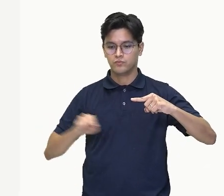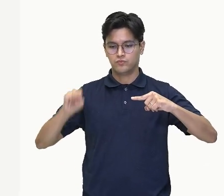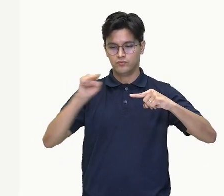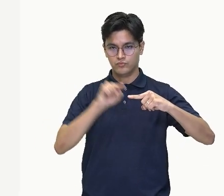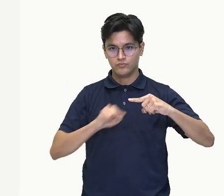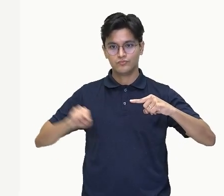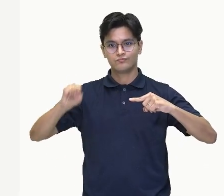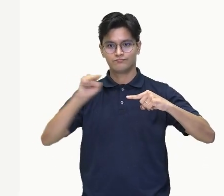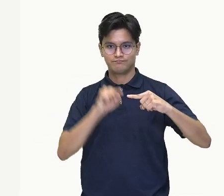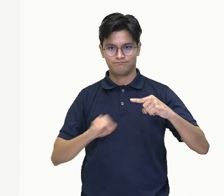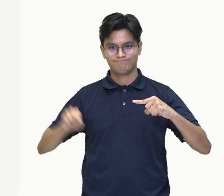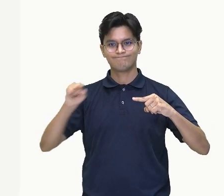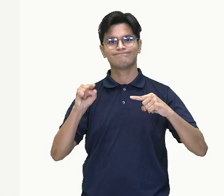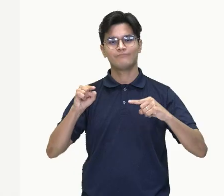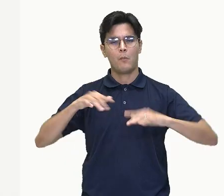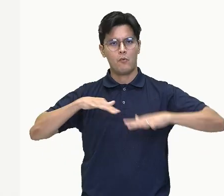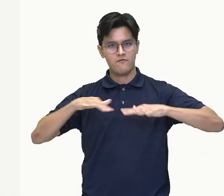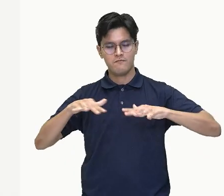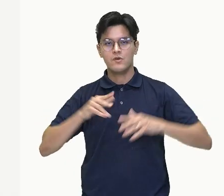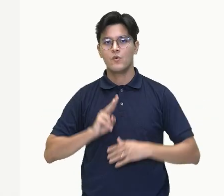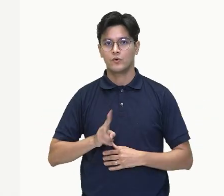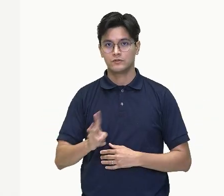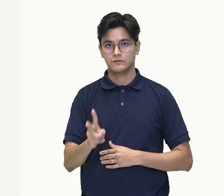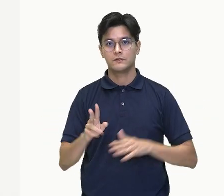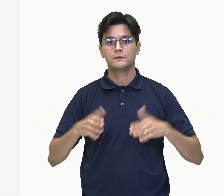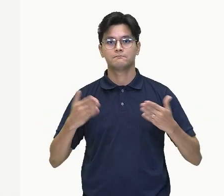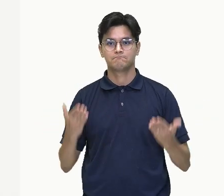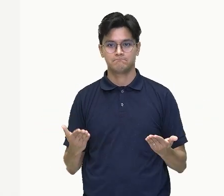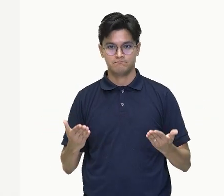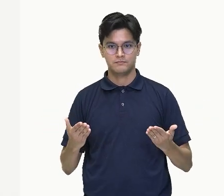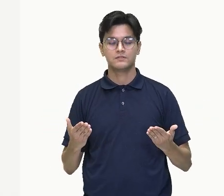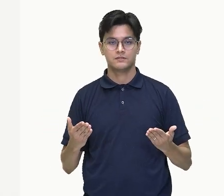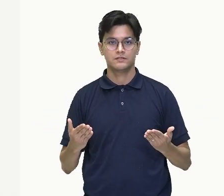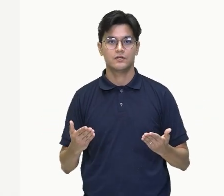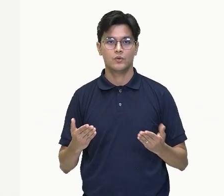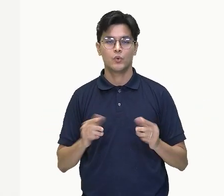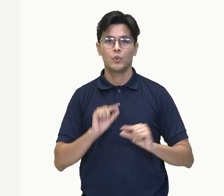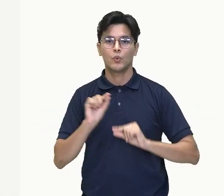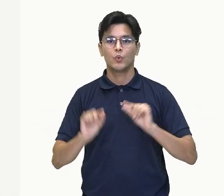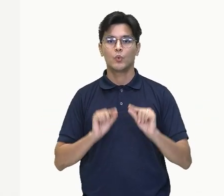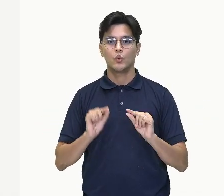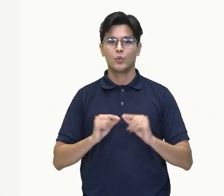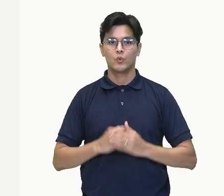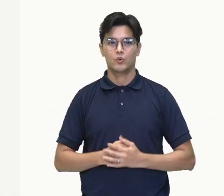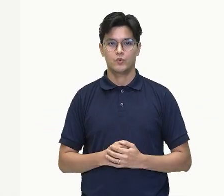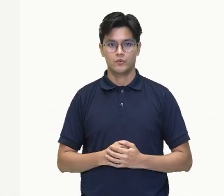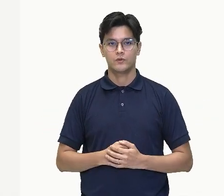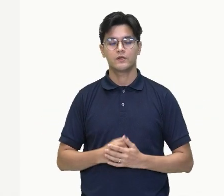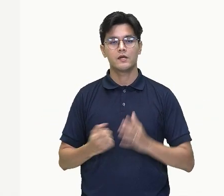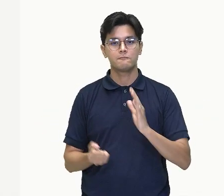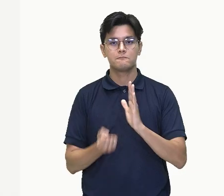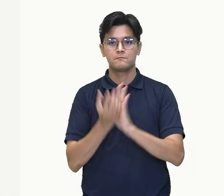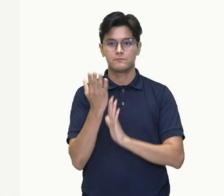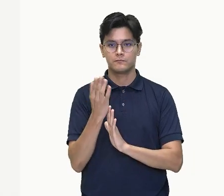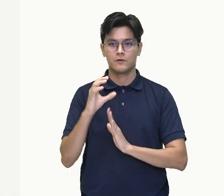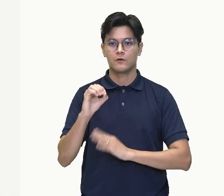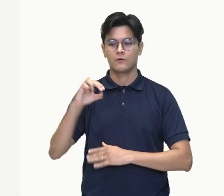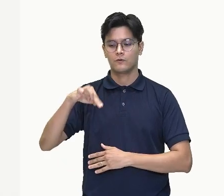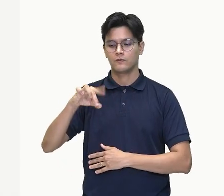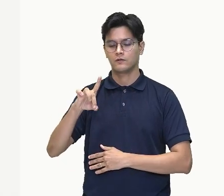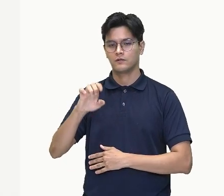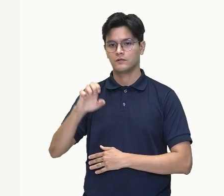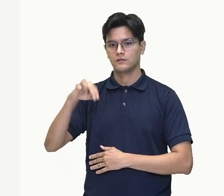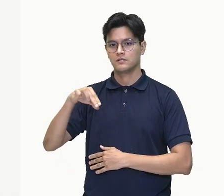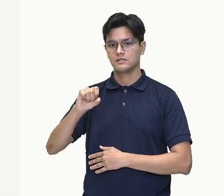movimente, certo? Então, a grande colaboração de Watt, na verdade, foi o condensador separado, que reduziu o desperdício de